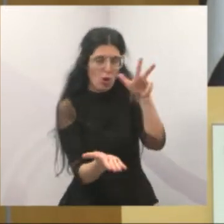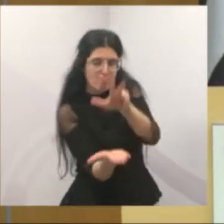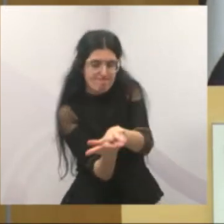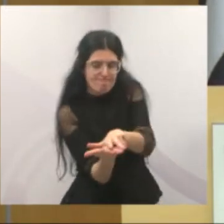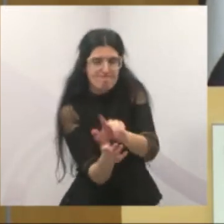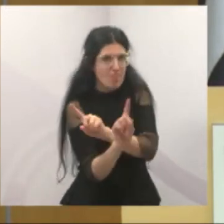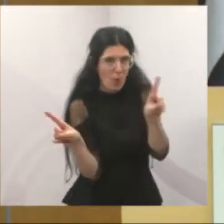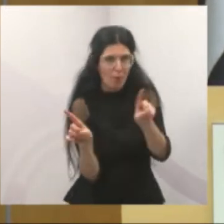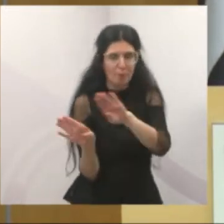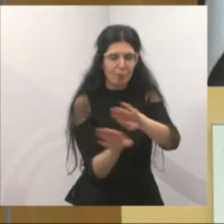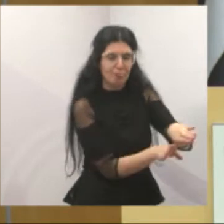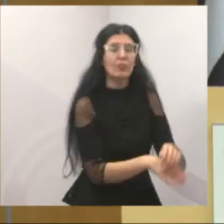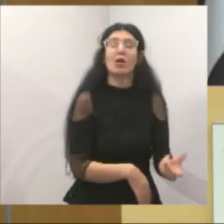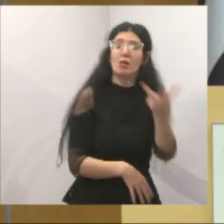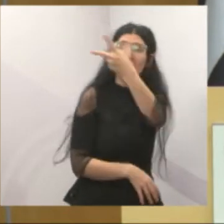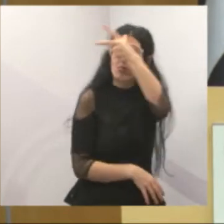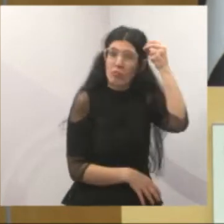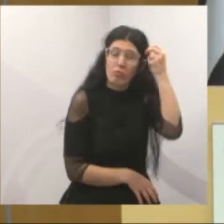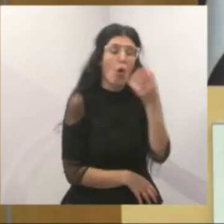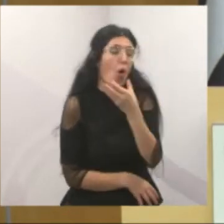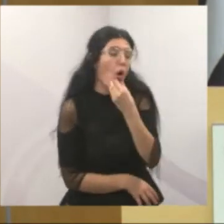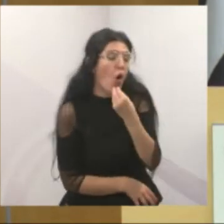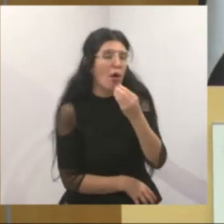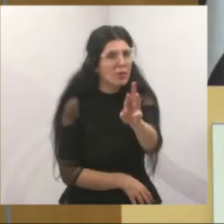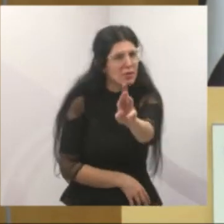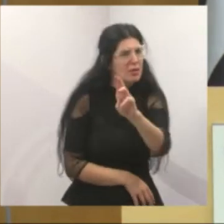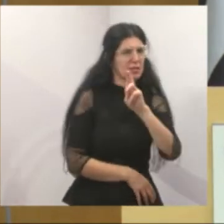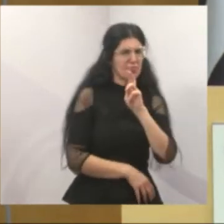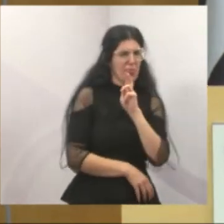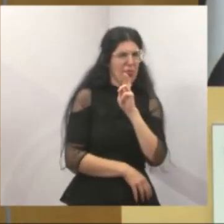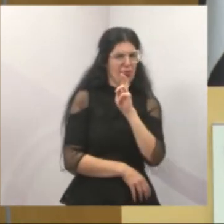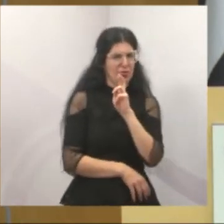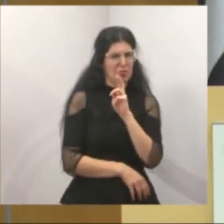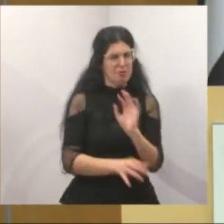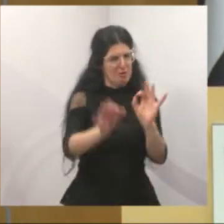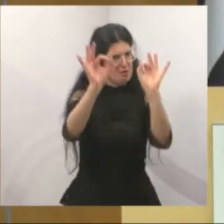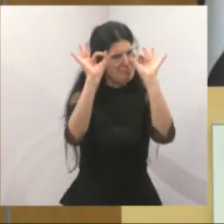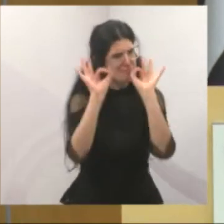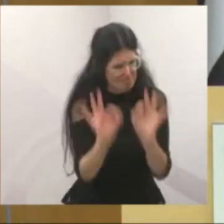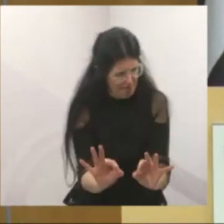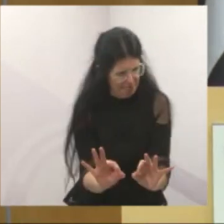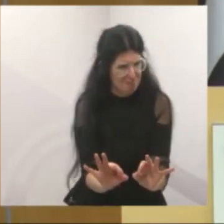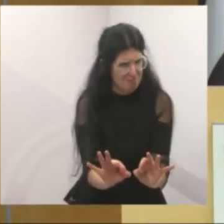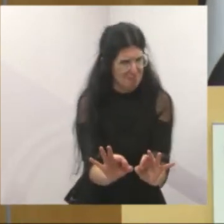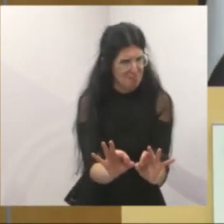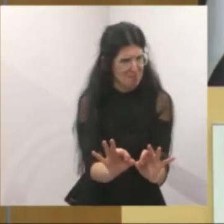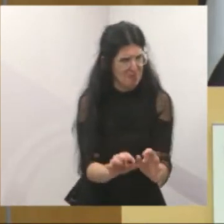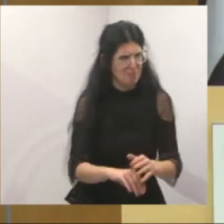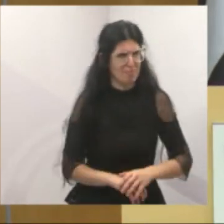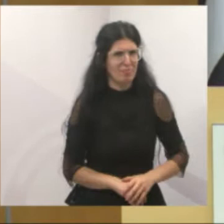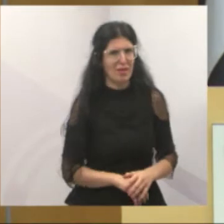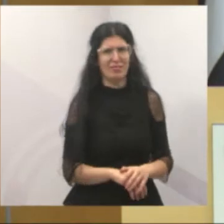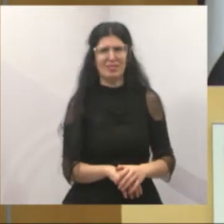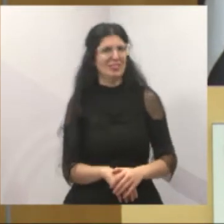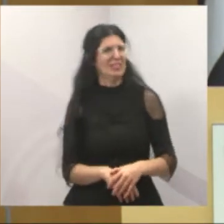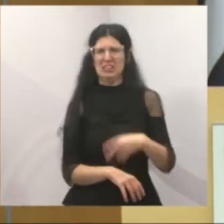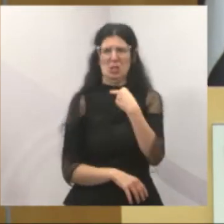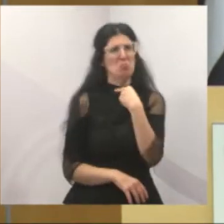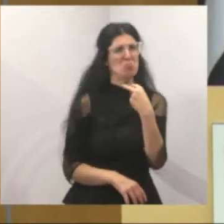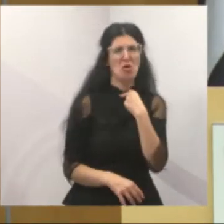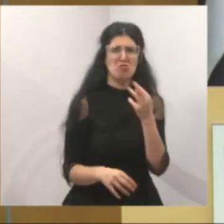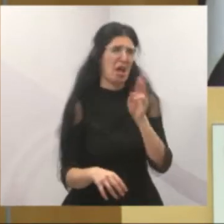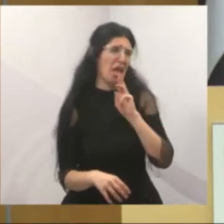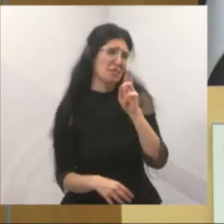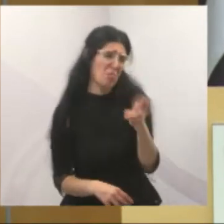Gostaria que o prefeito respondesse, mas com respostas consistentes, e não com respostas